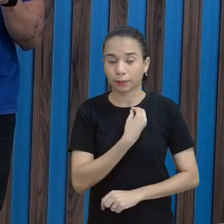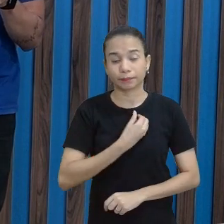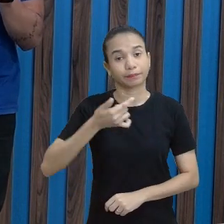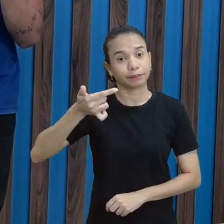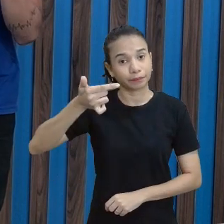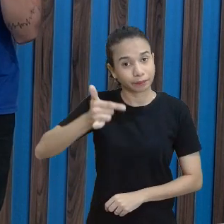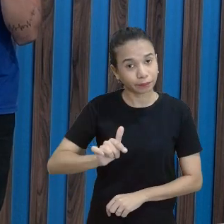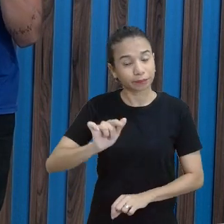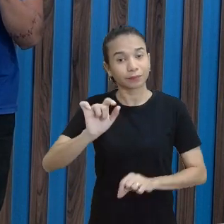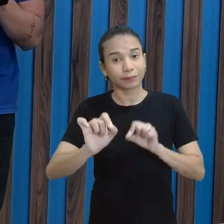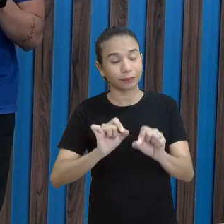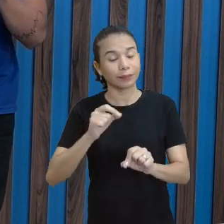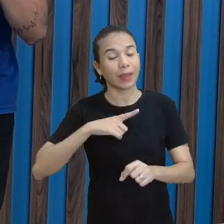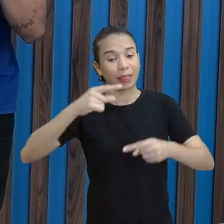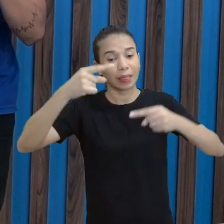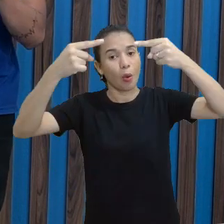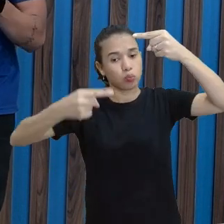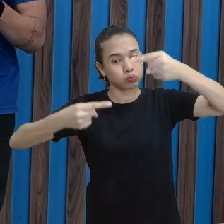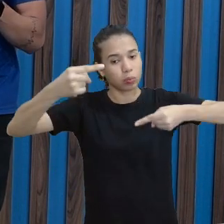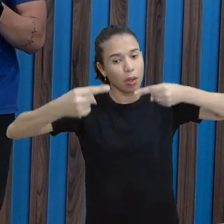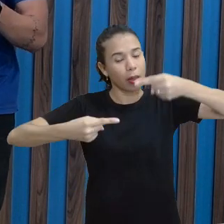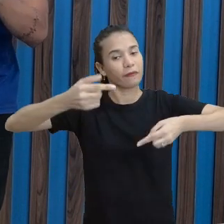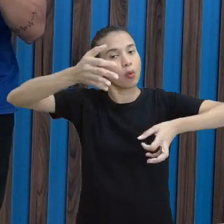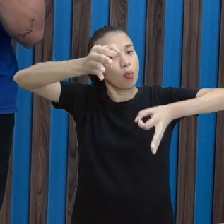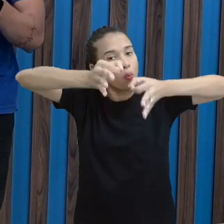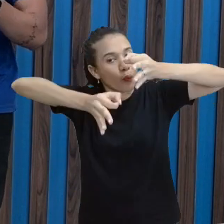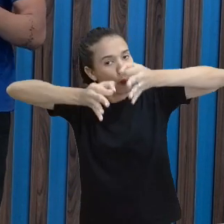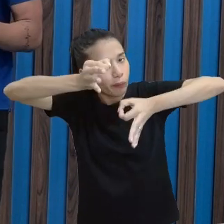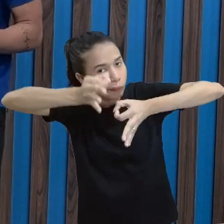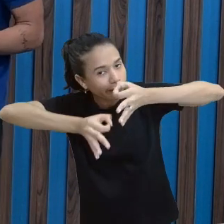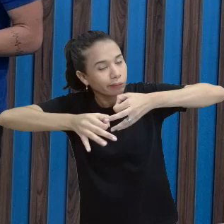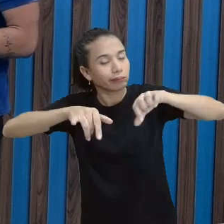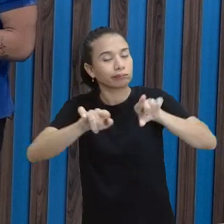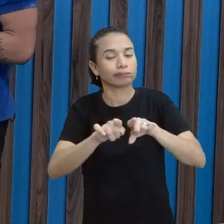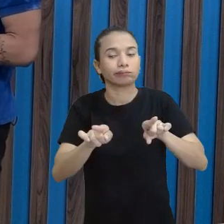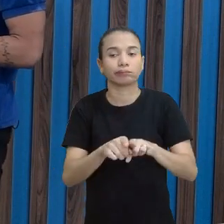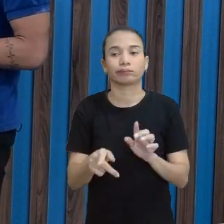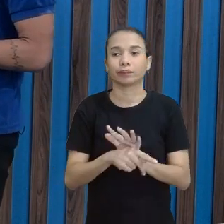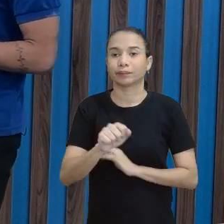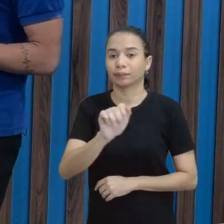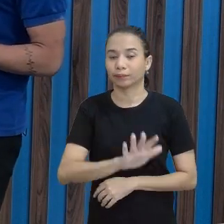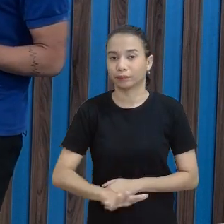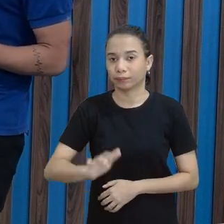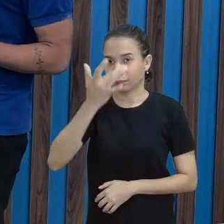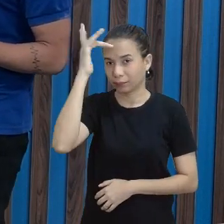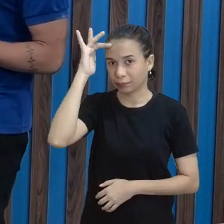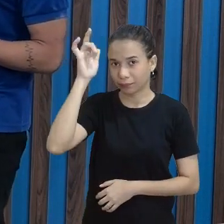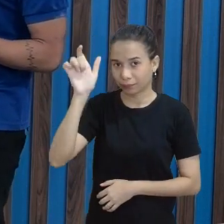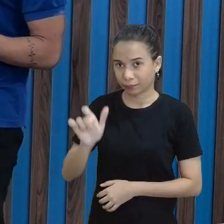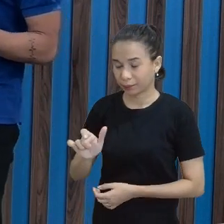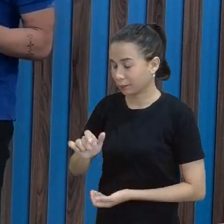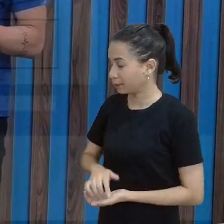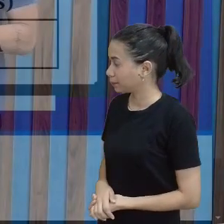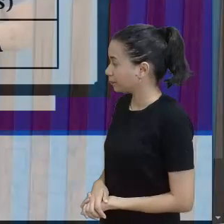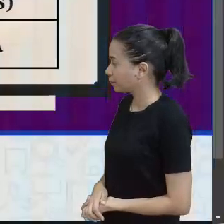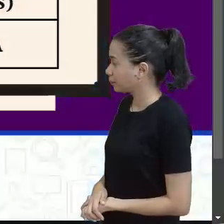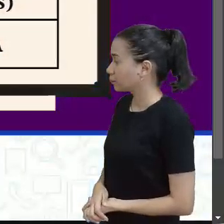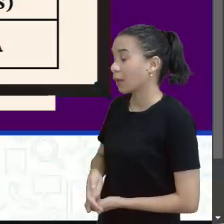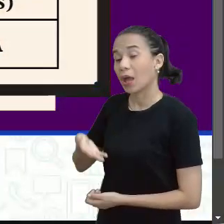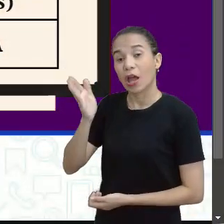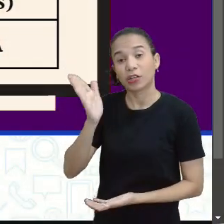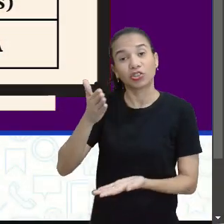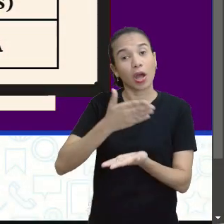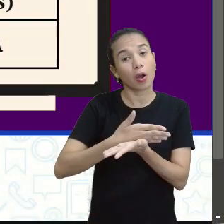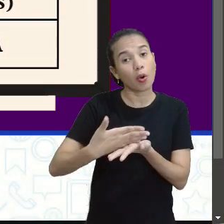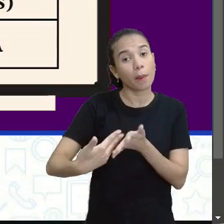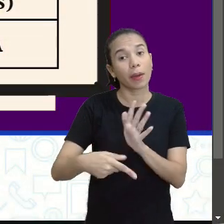uma vez, a competição ela seja justa, né? Ali entre esses competidores. Então, aí já indo